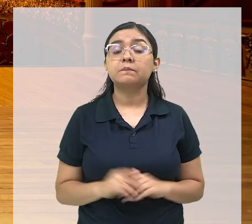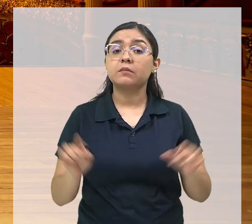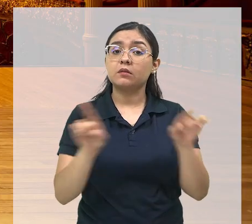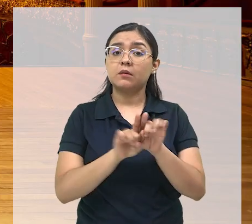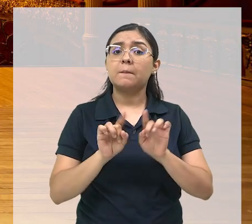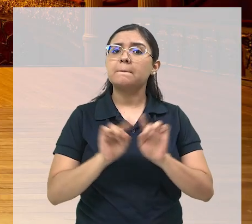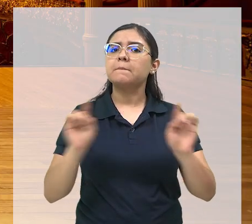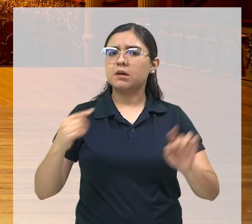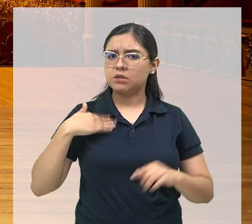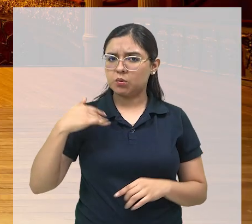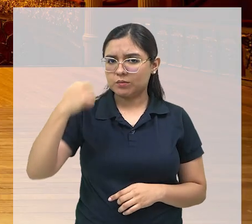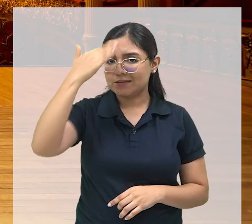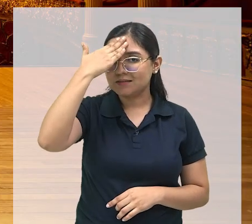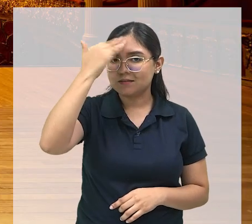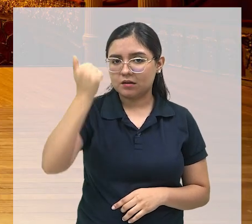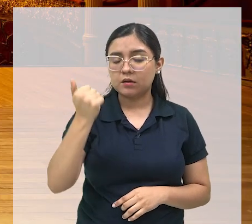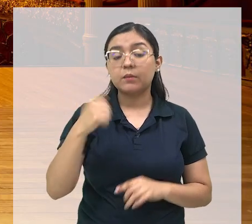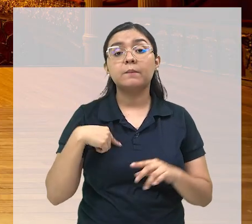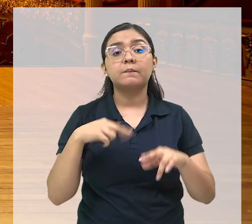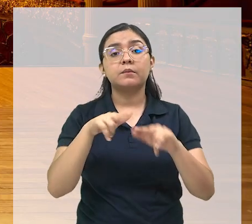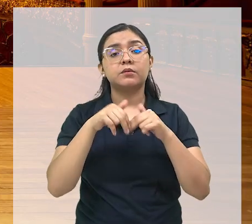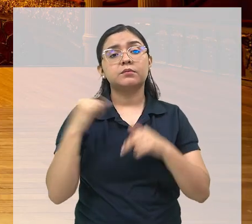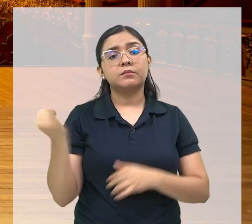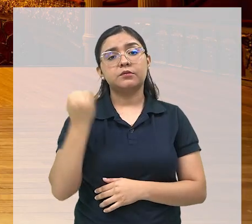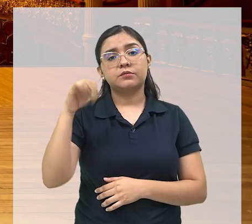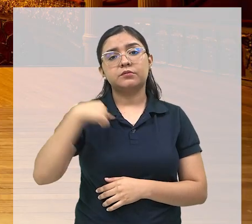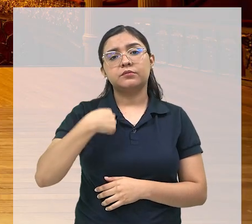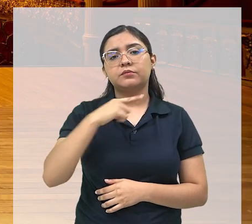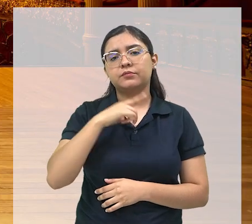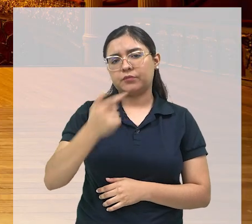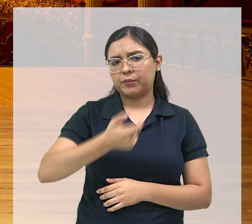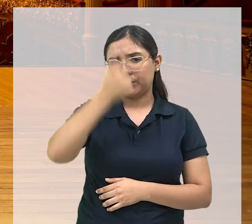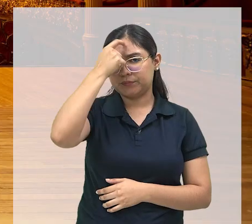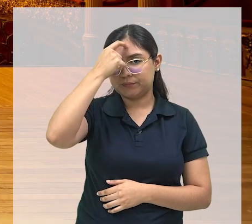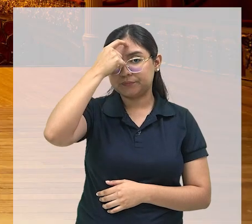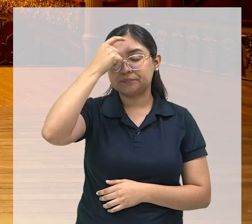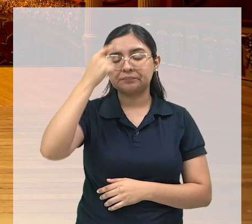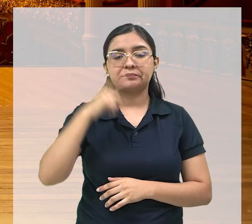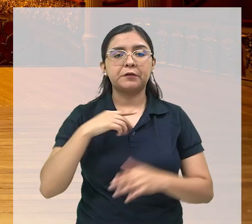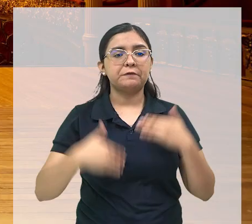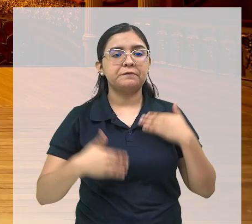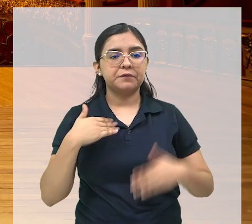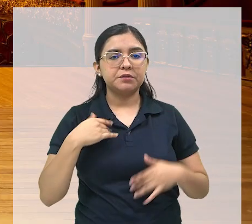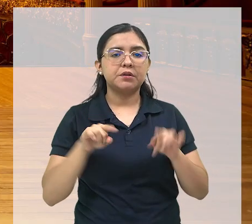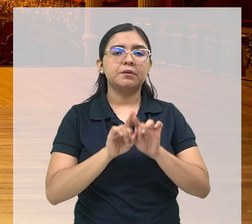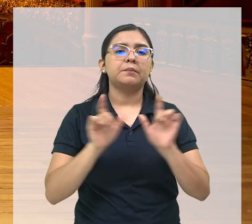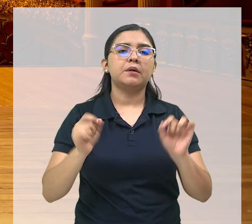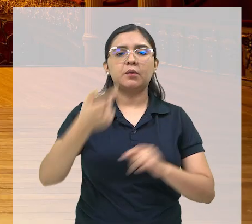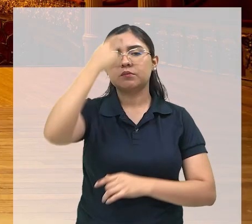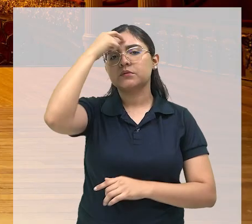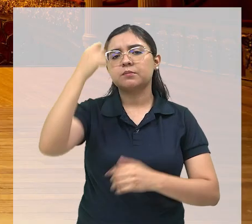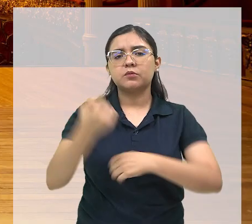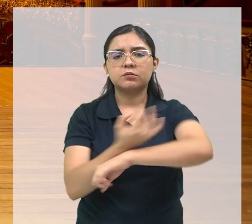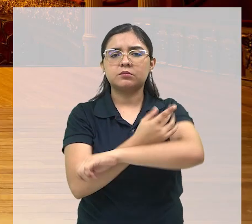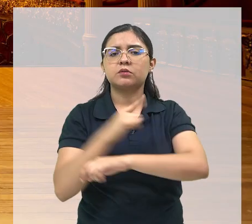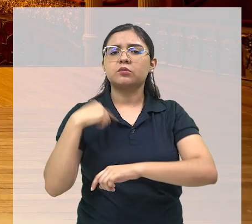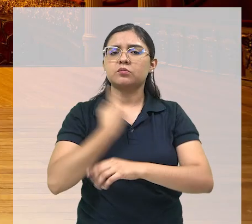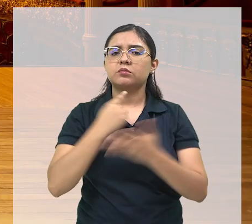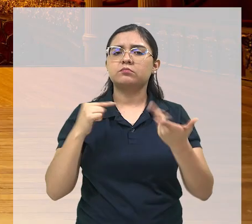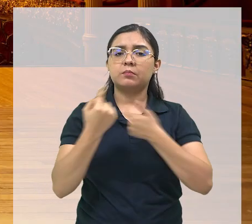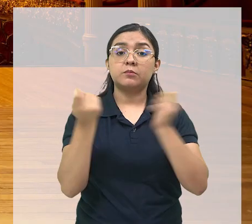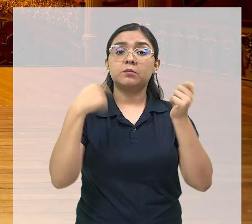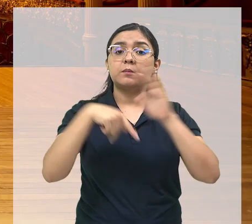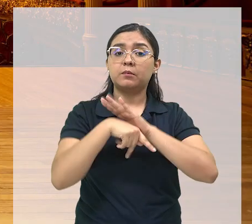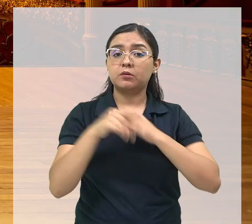eu tenho a consciência disso. Por isso que é importante a gente ter a consciência física, a consciência emocional das possibilidades do